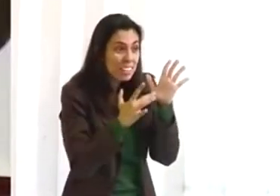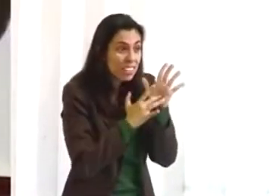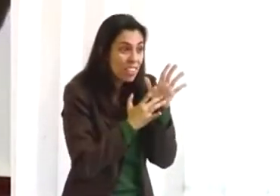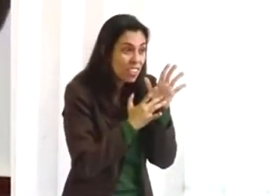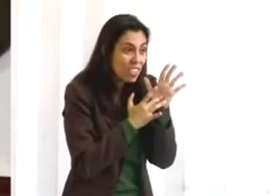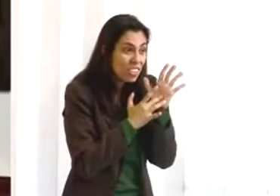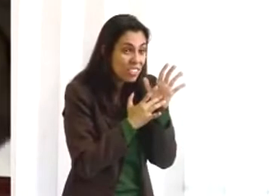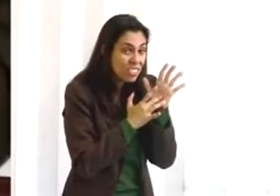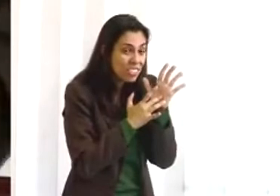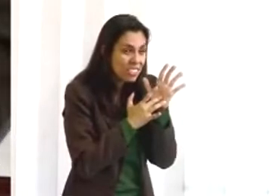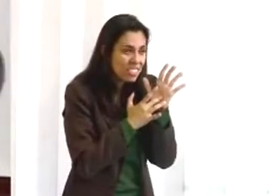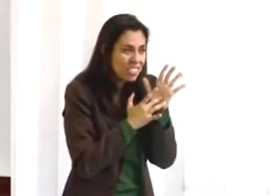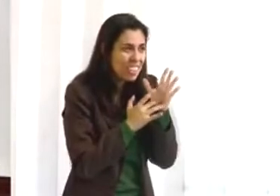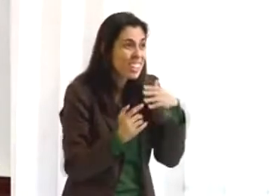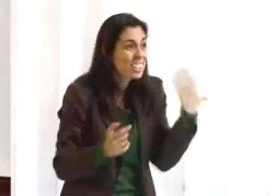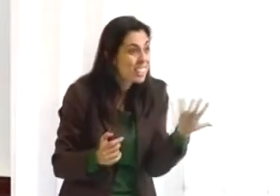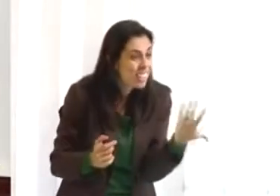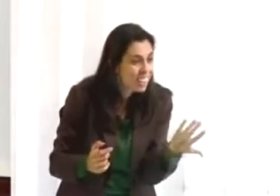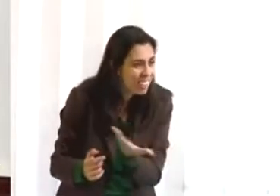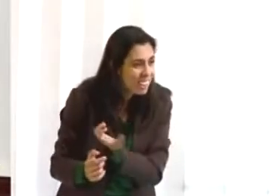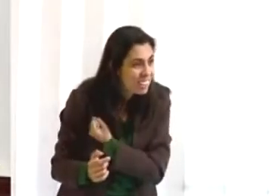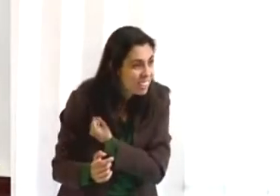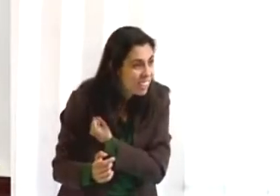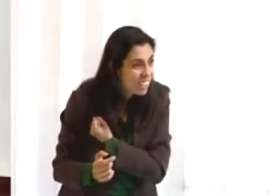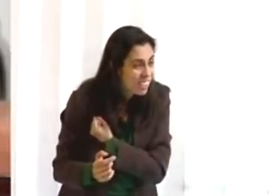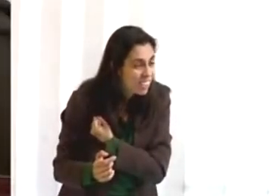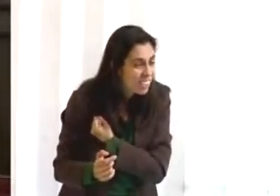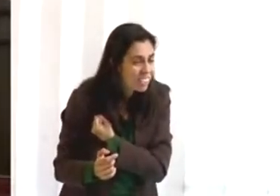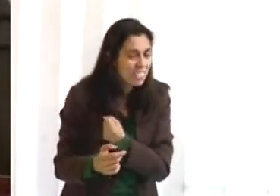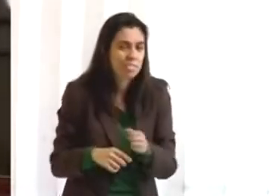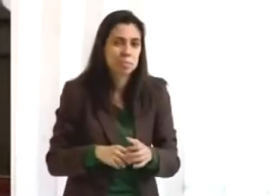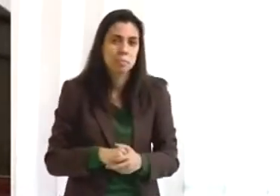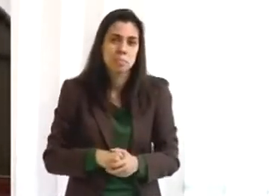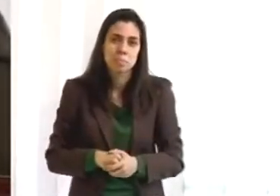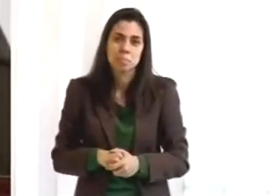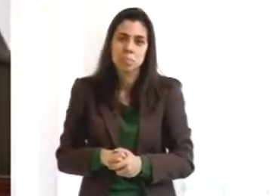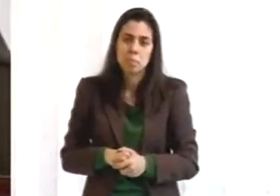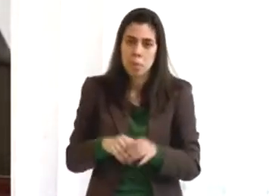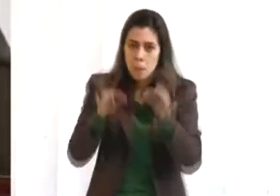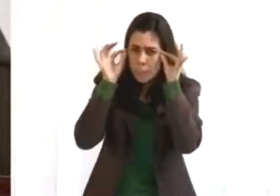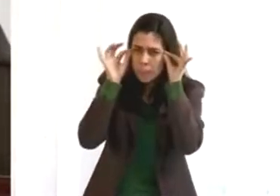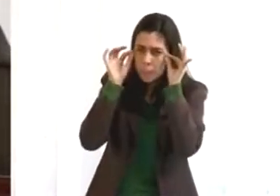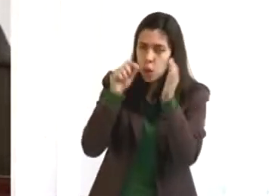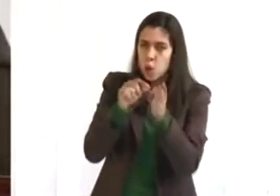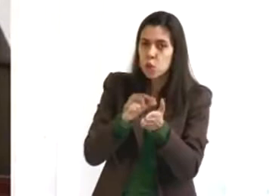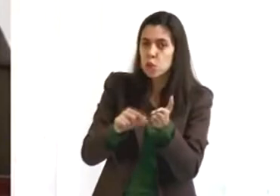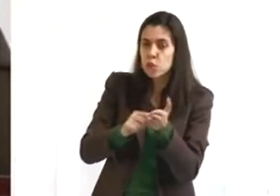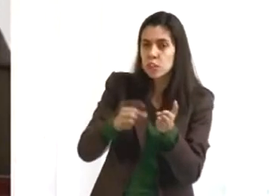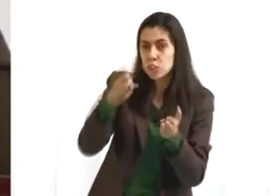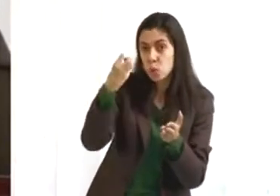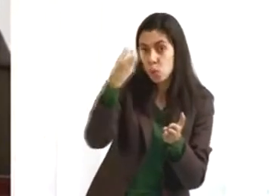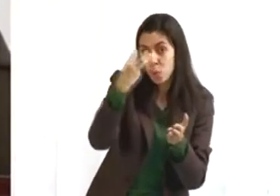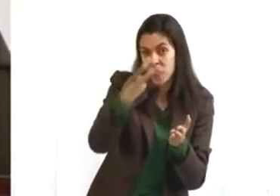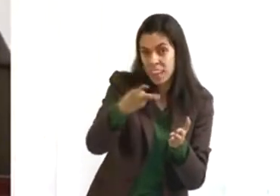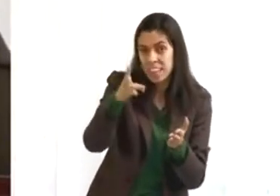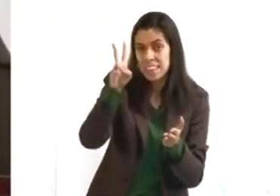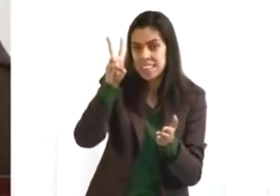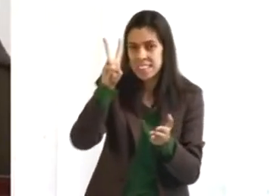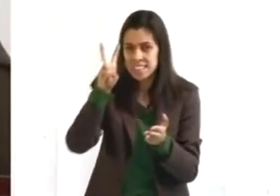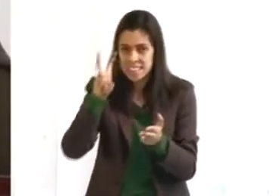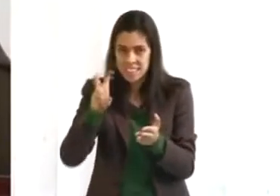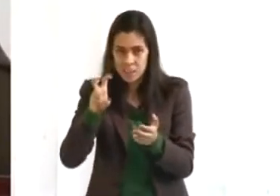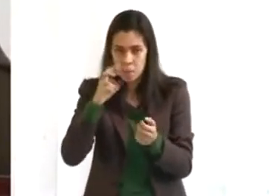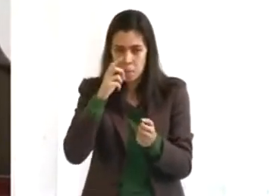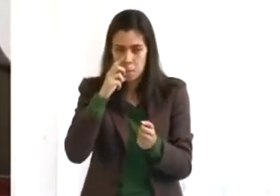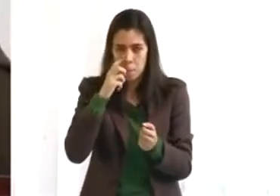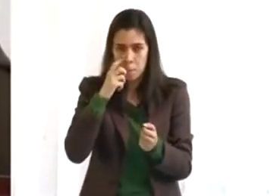muito lindo, e eu quero ressaltar aqui com você, versículo 35, então Filipe explicou,